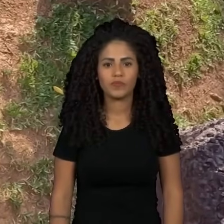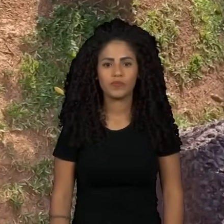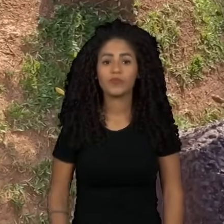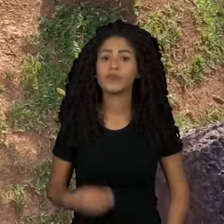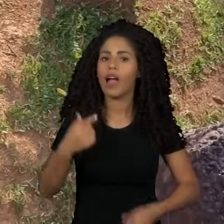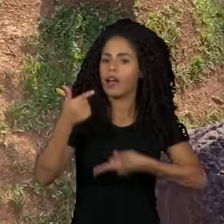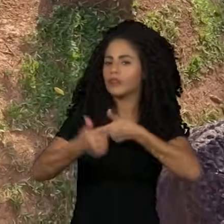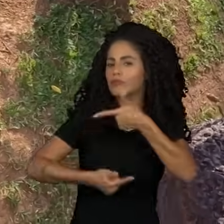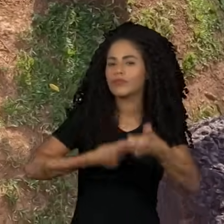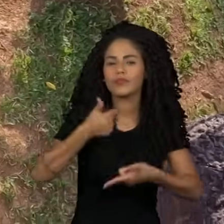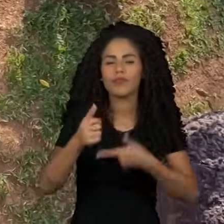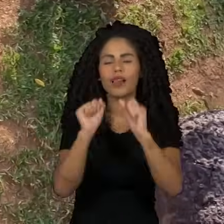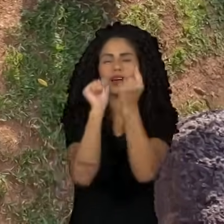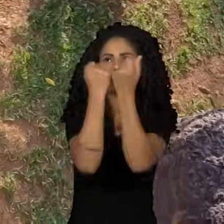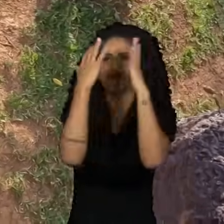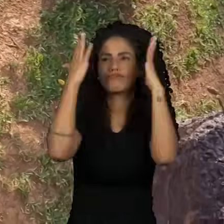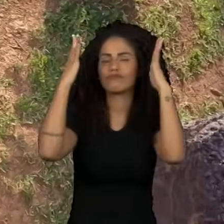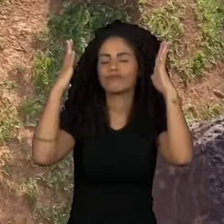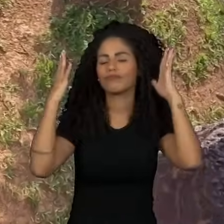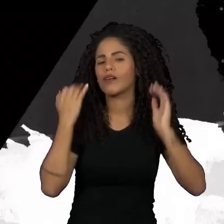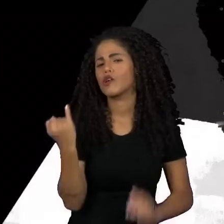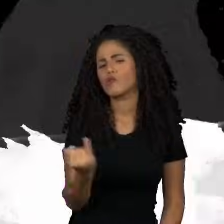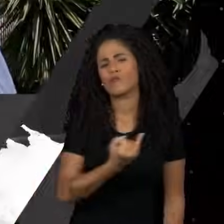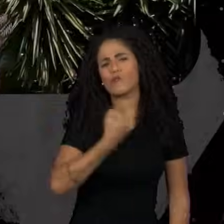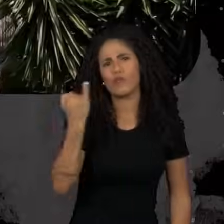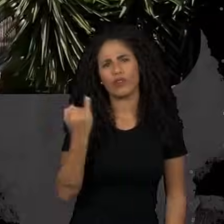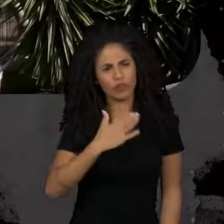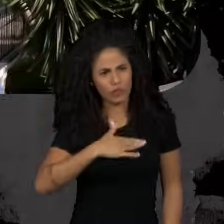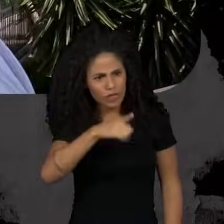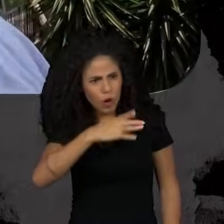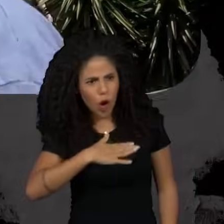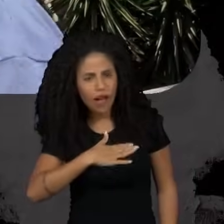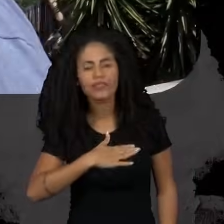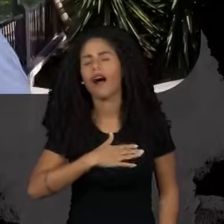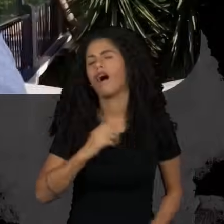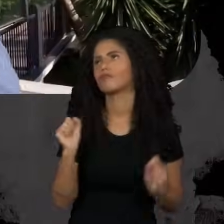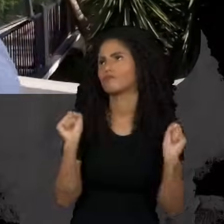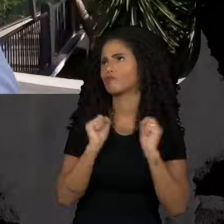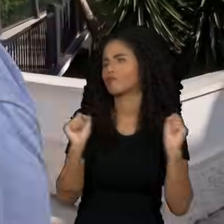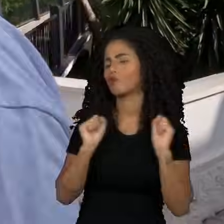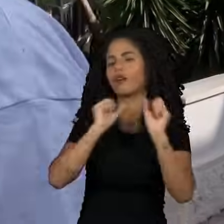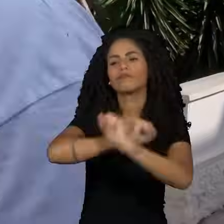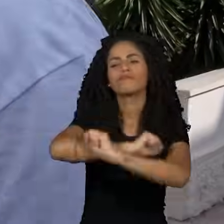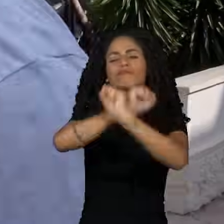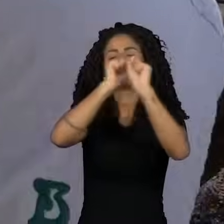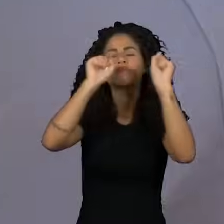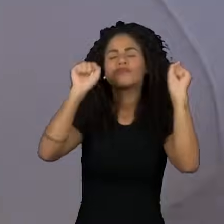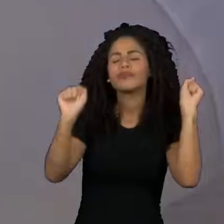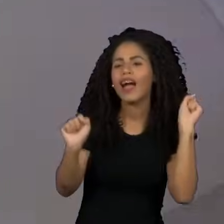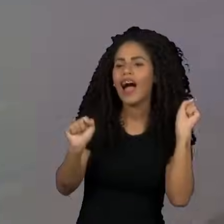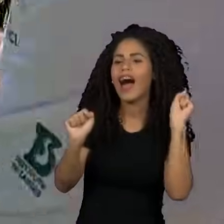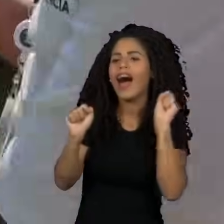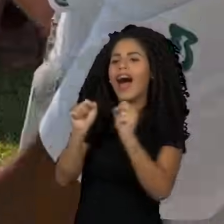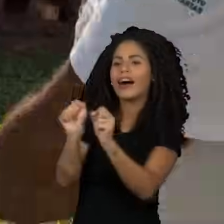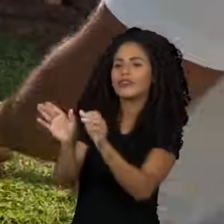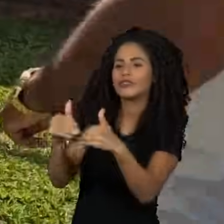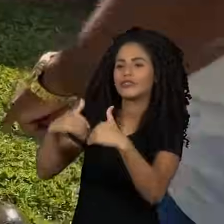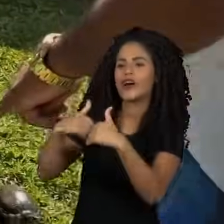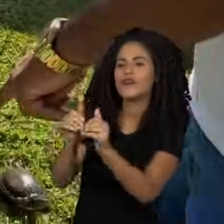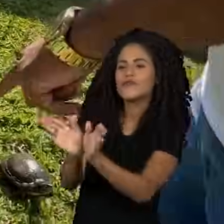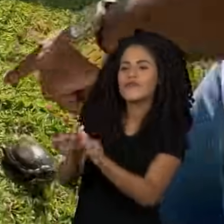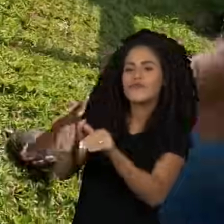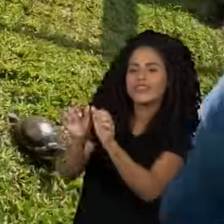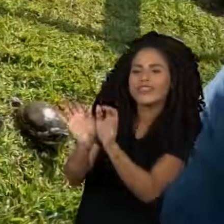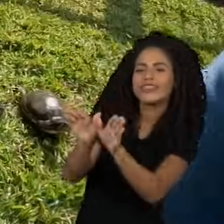Trabalhar com a natureza não tem preço. Você gosta? Meu, adoro. Acordar de manhã, vir trabalhar, escutar os passarinhos cantando, ver os macaquinhos saguinhos que tem